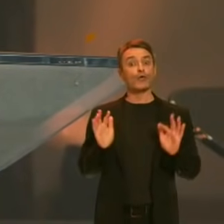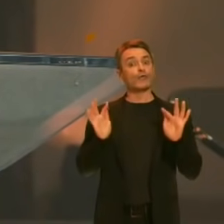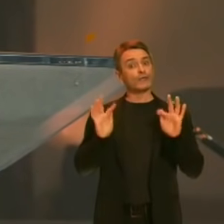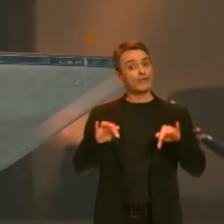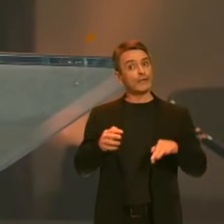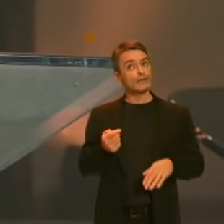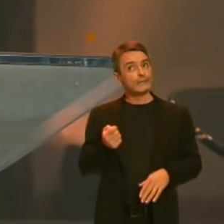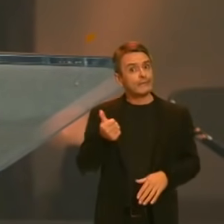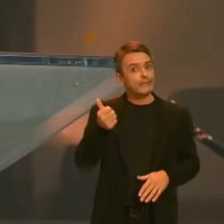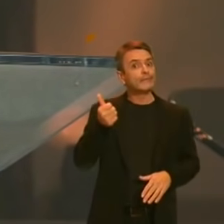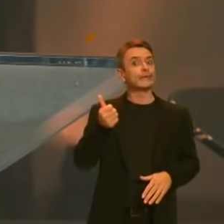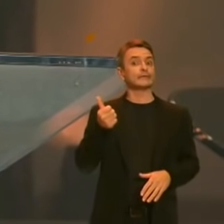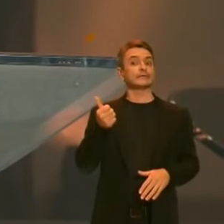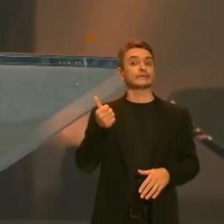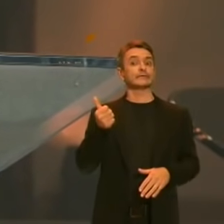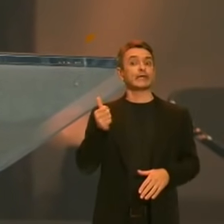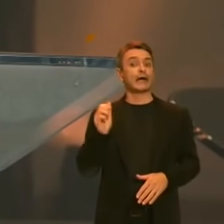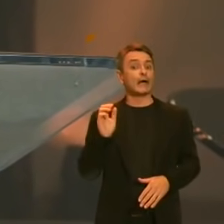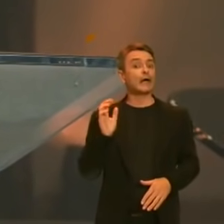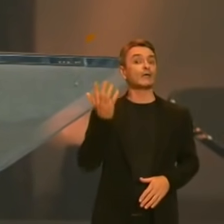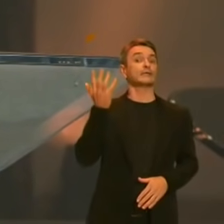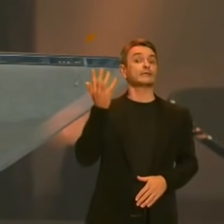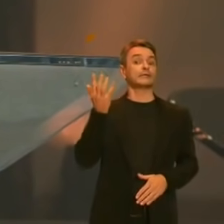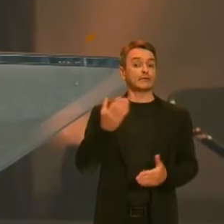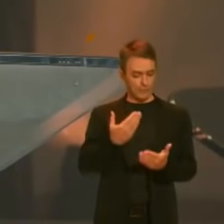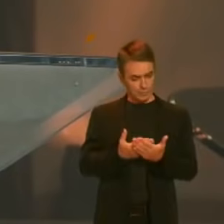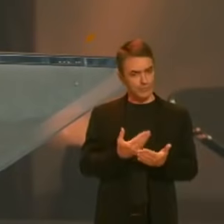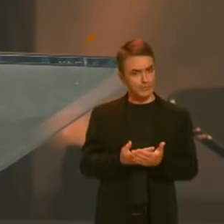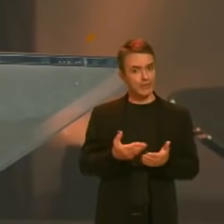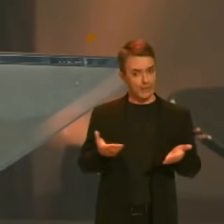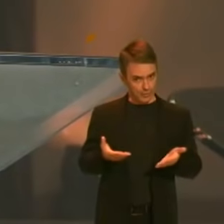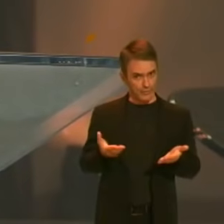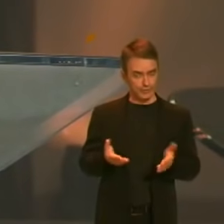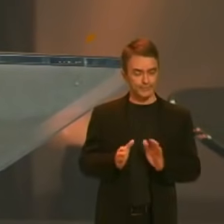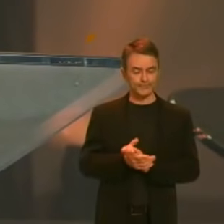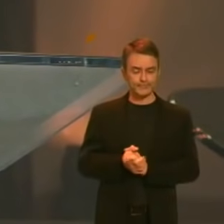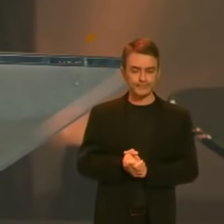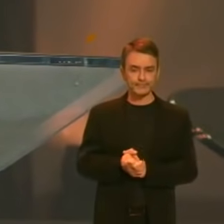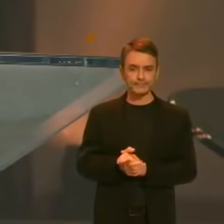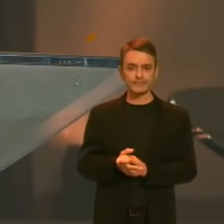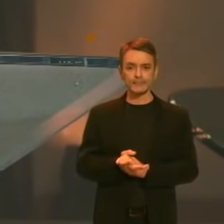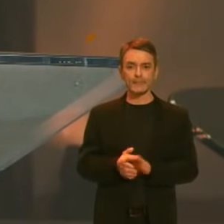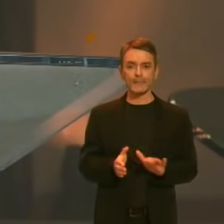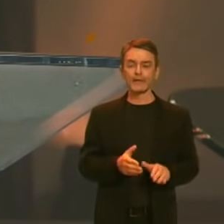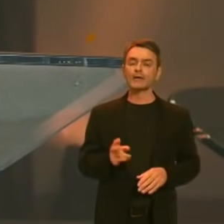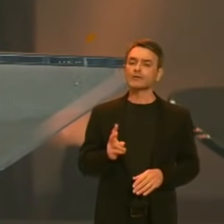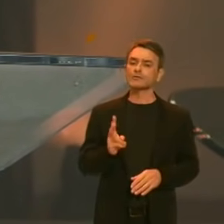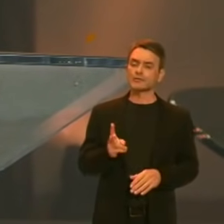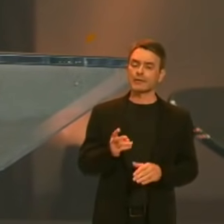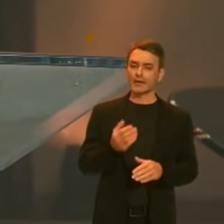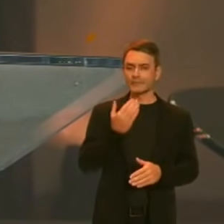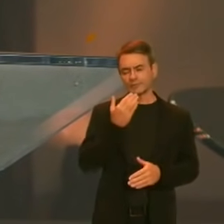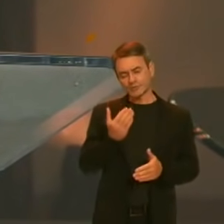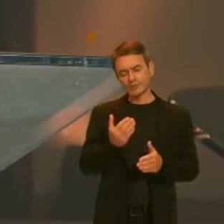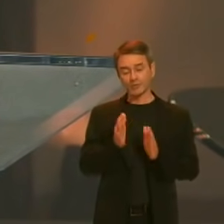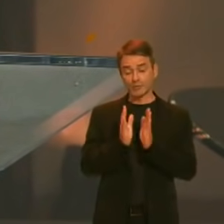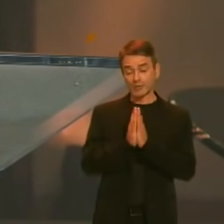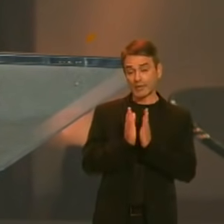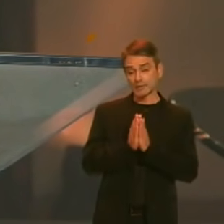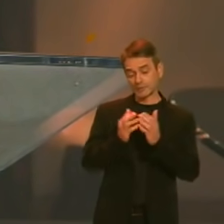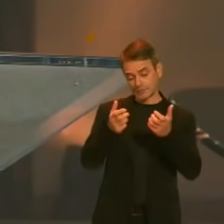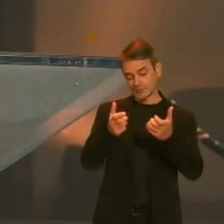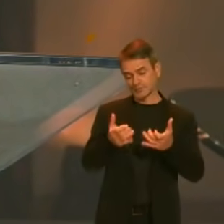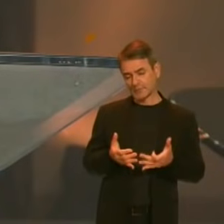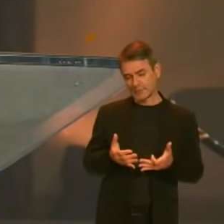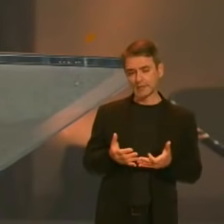chegando e a gente vai estudar um pouco mais sobre isso hoje. Queria também continuar pedindo oração e queria explicar